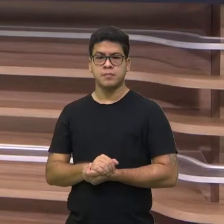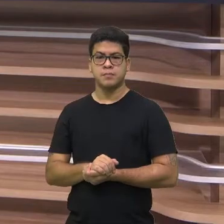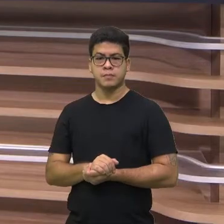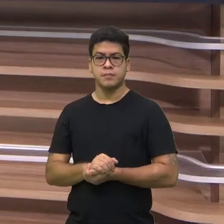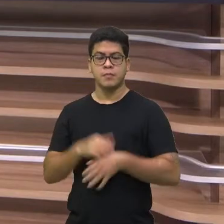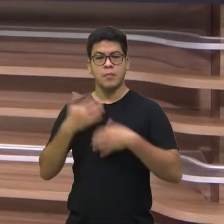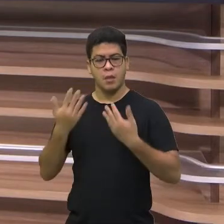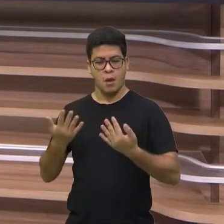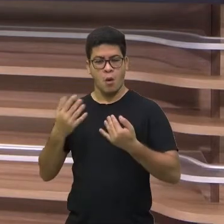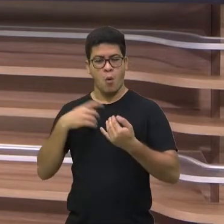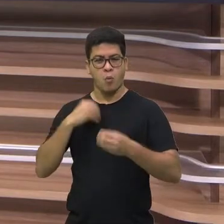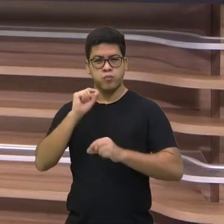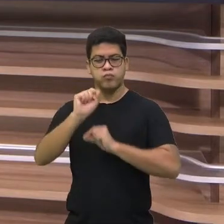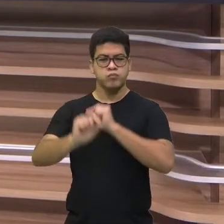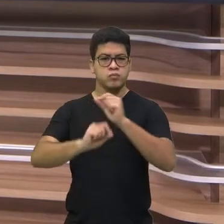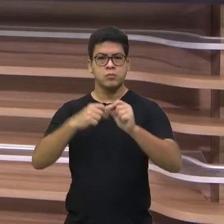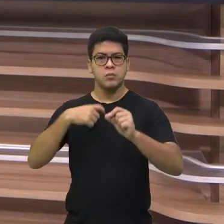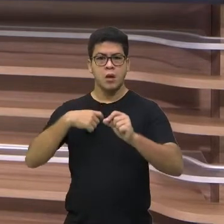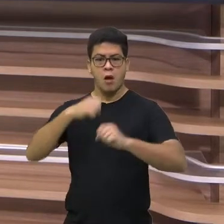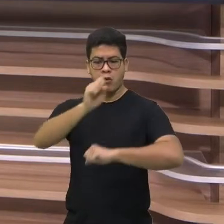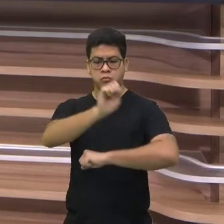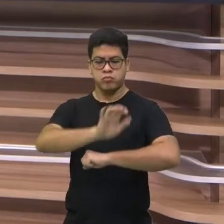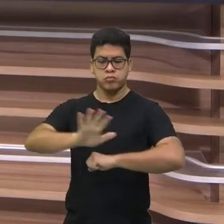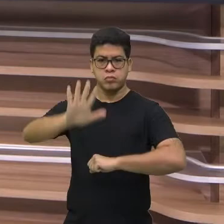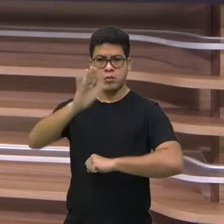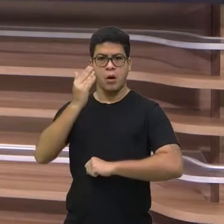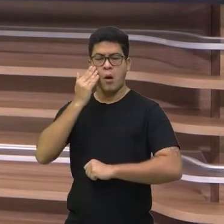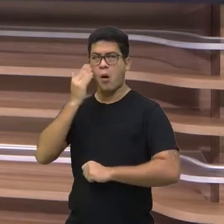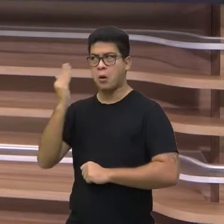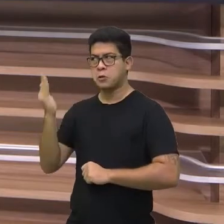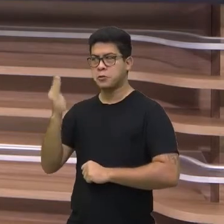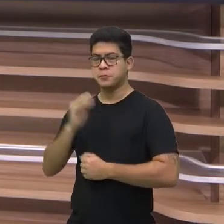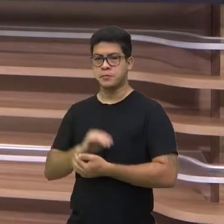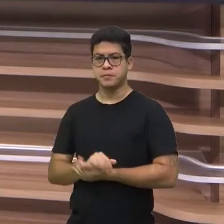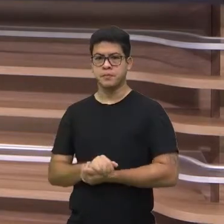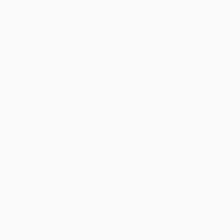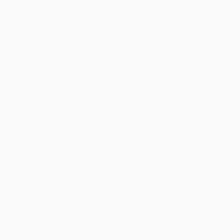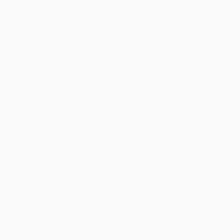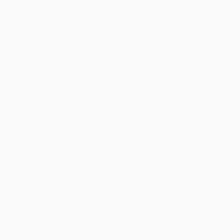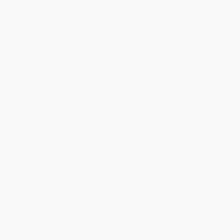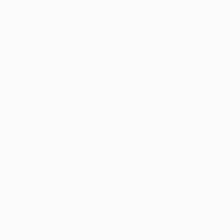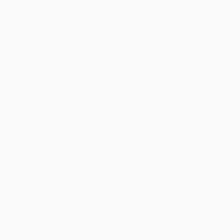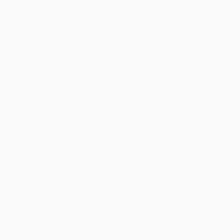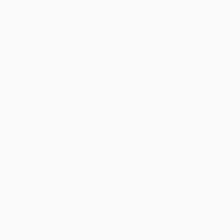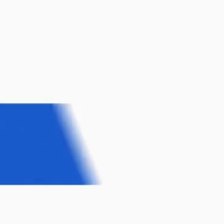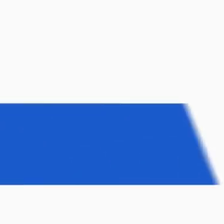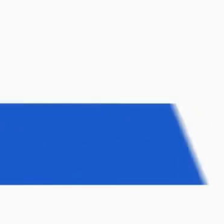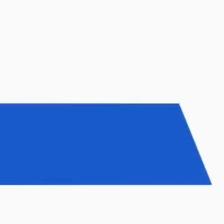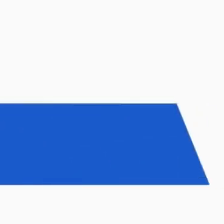linhas equipotenciais ou superfícies equipotenciais. Vamos ver aí o nosso vídeo.